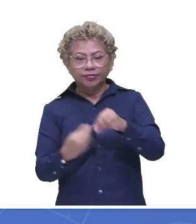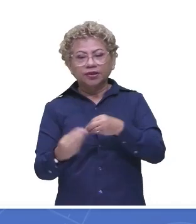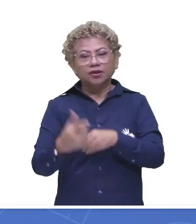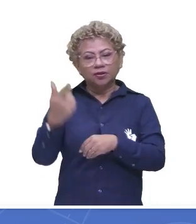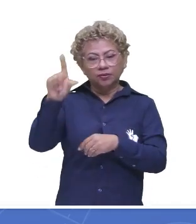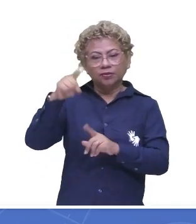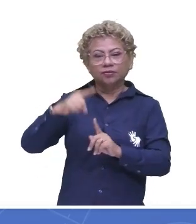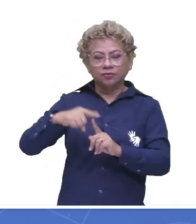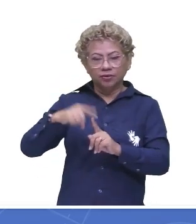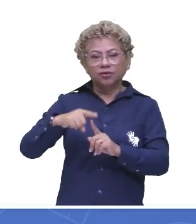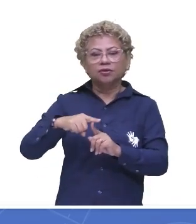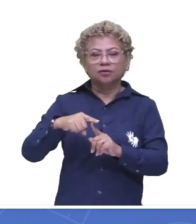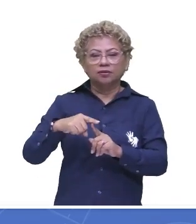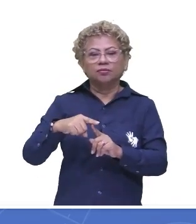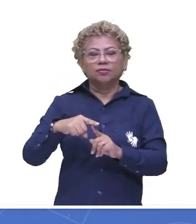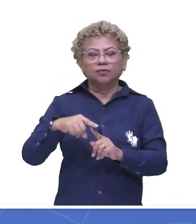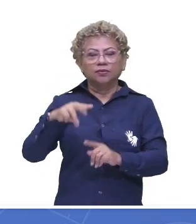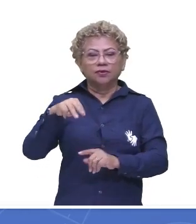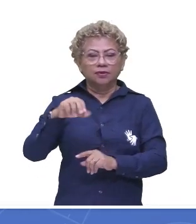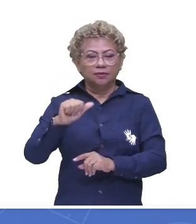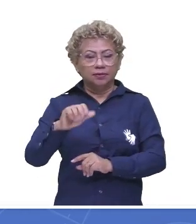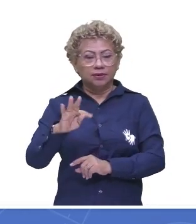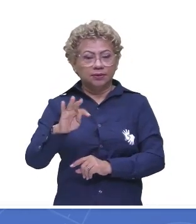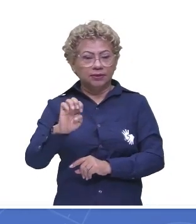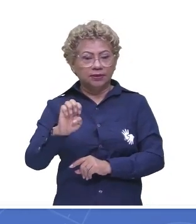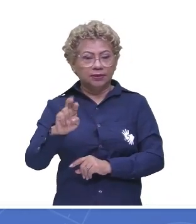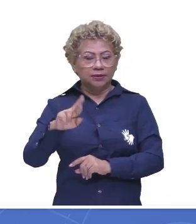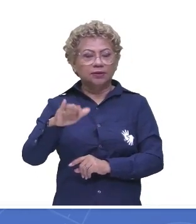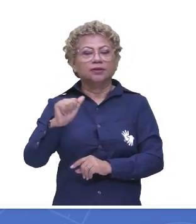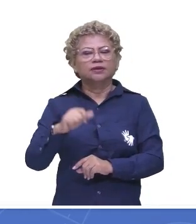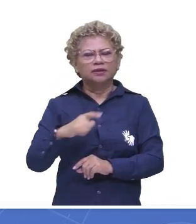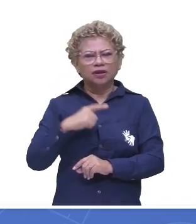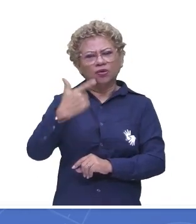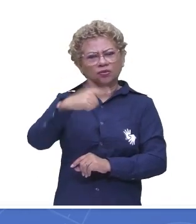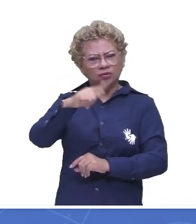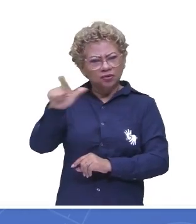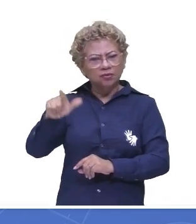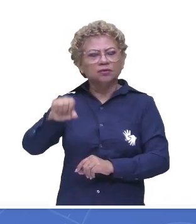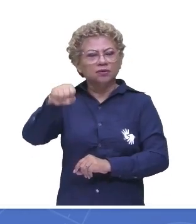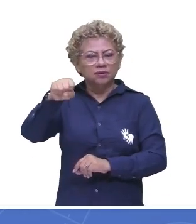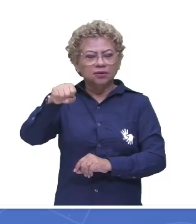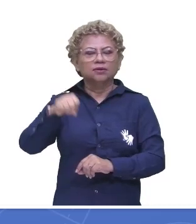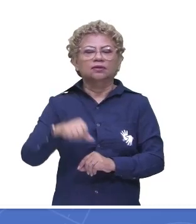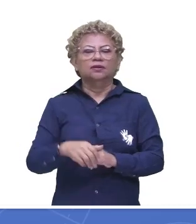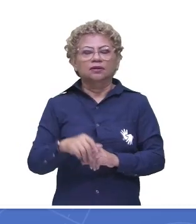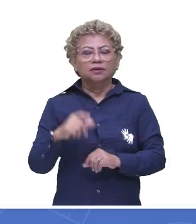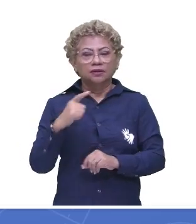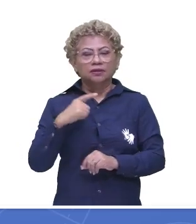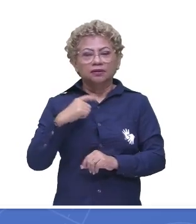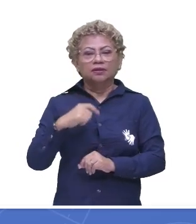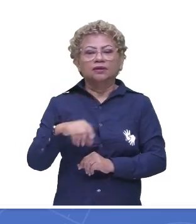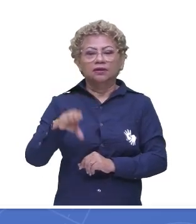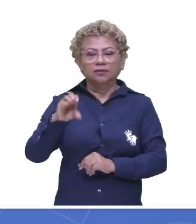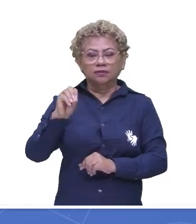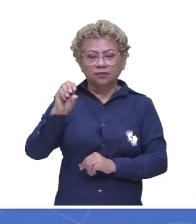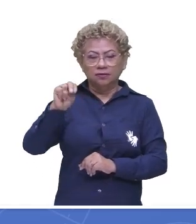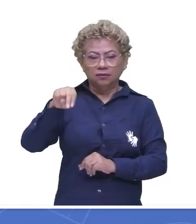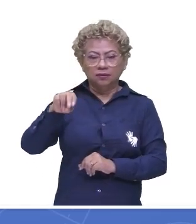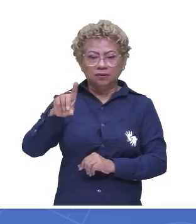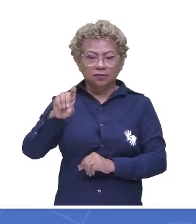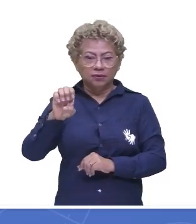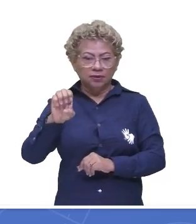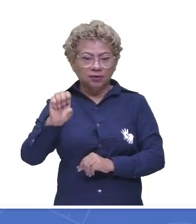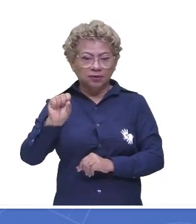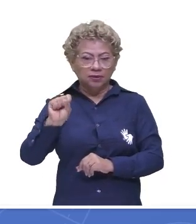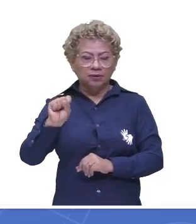estado físico da matéria. Nós temos também outro estado físico da matéria? Temos. Temos o condensado de Bose-Einstein. Esse daí é